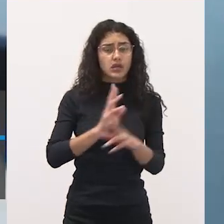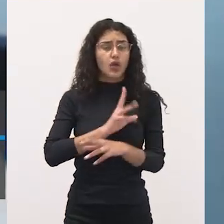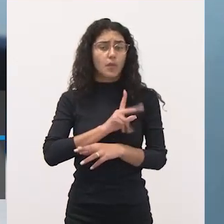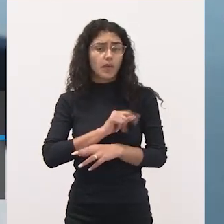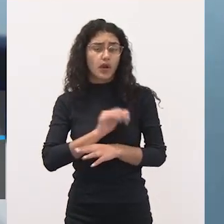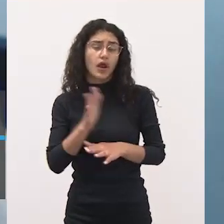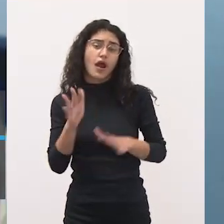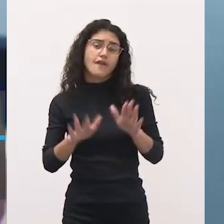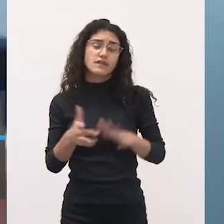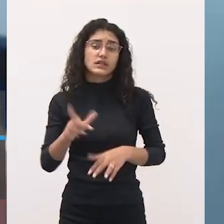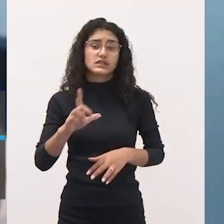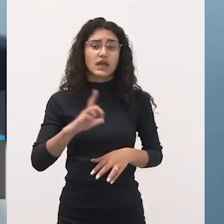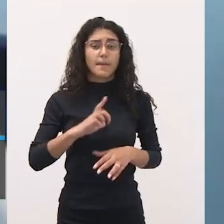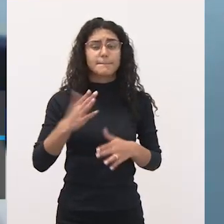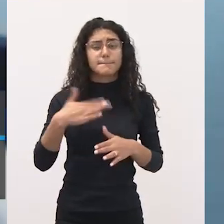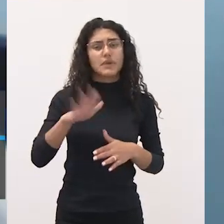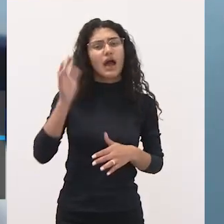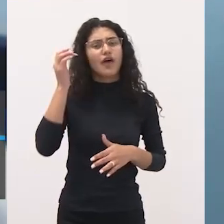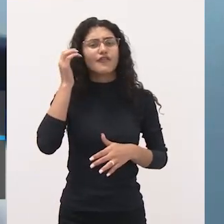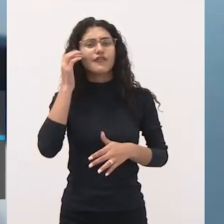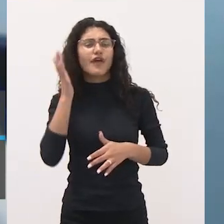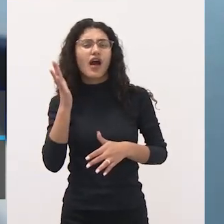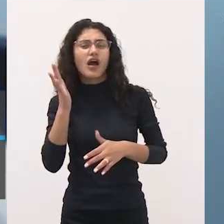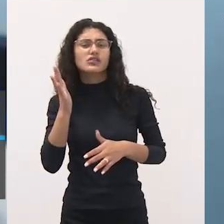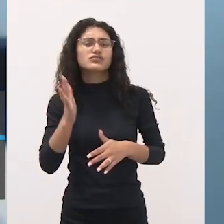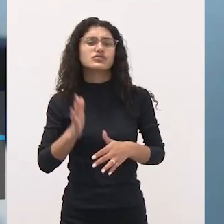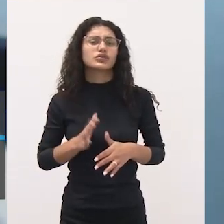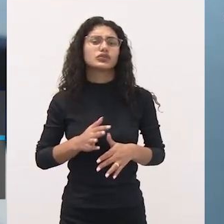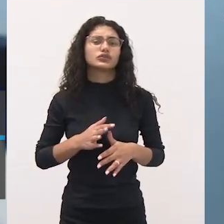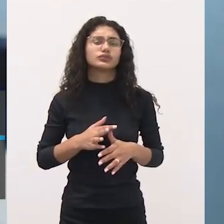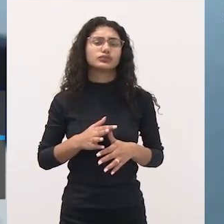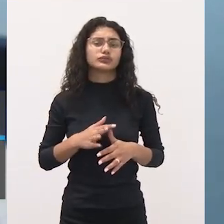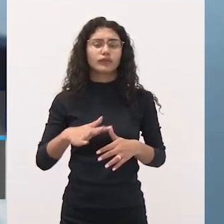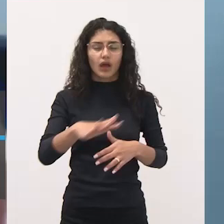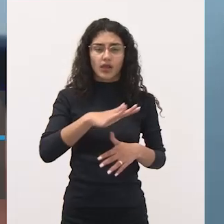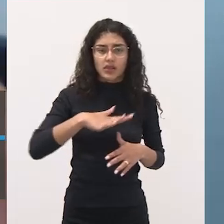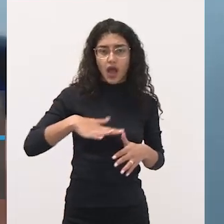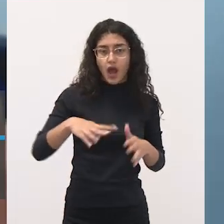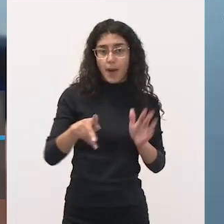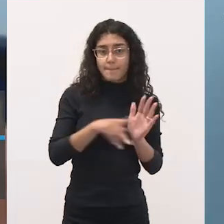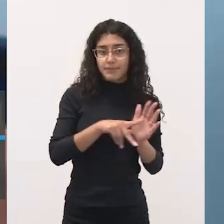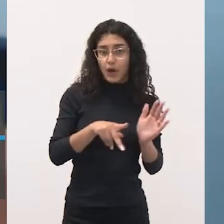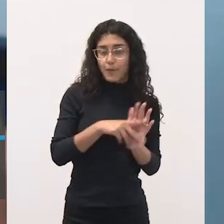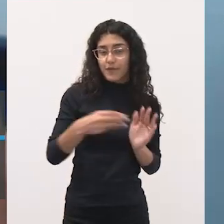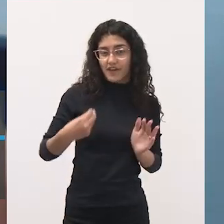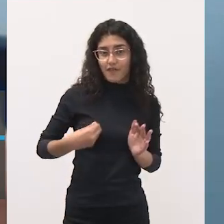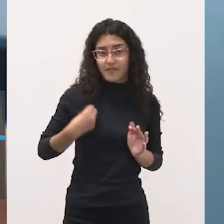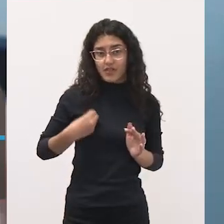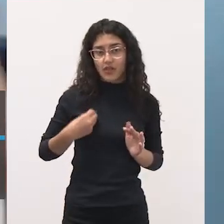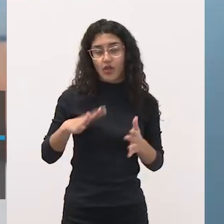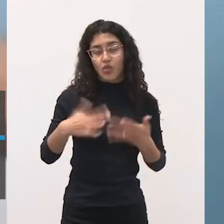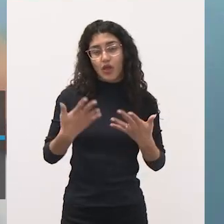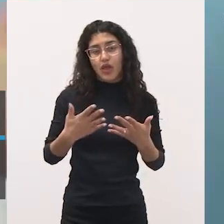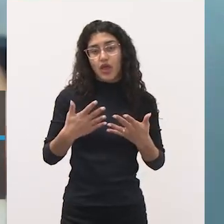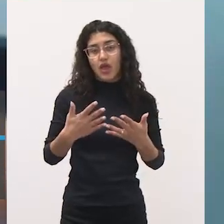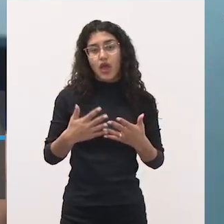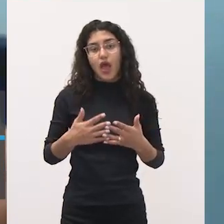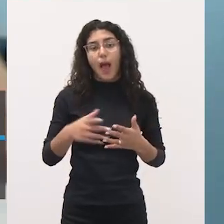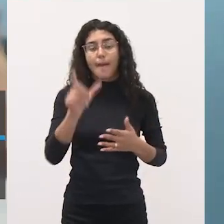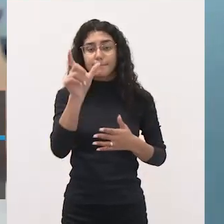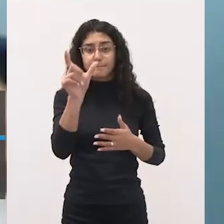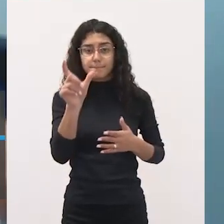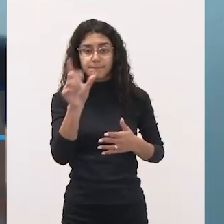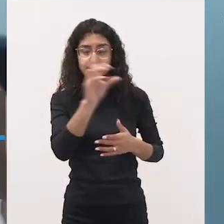vezes ela tem mais facilidade de manter esses espaços do que aquela pessoa que já,